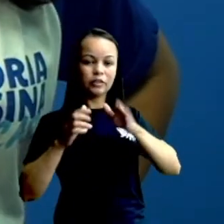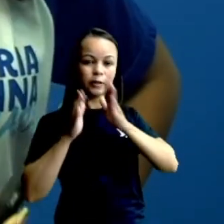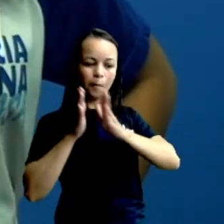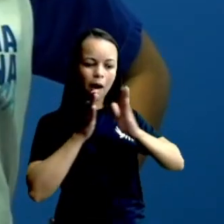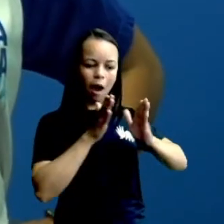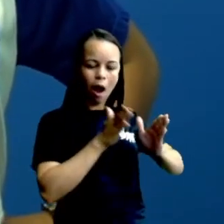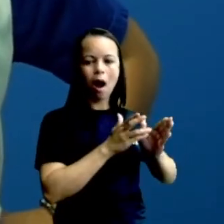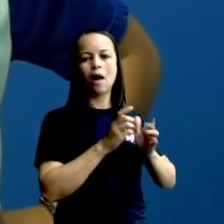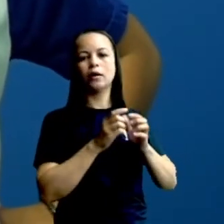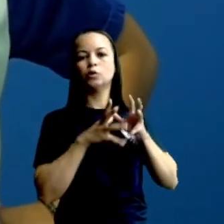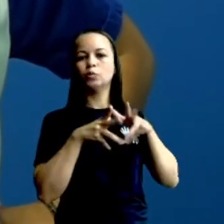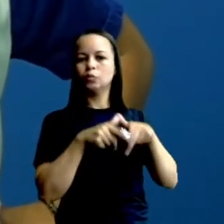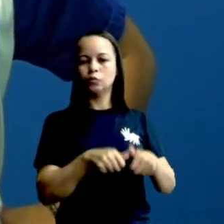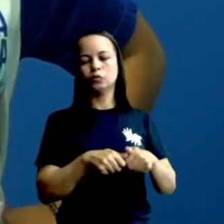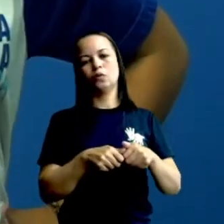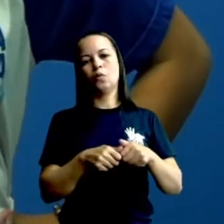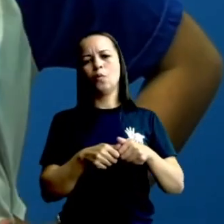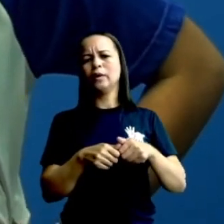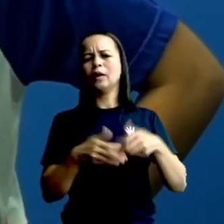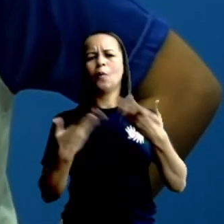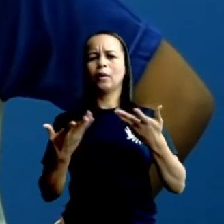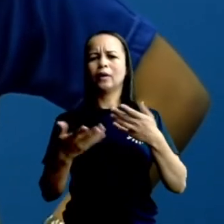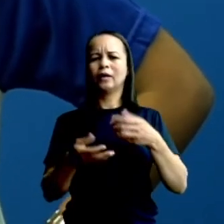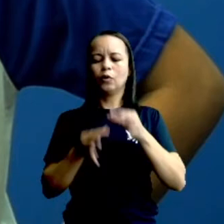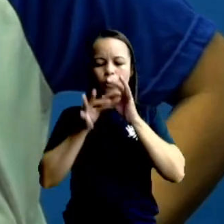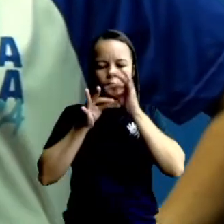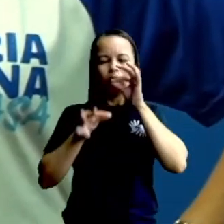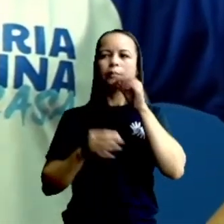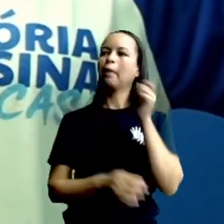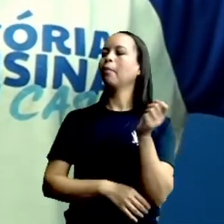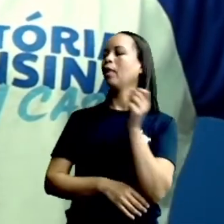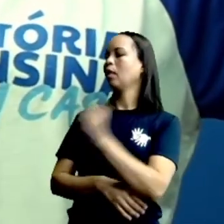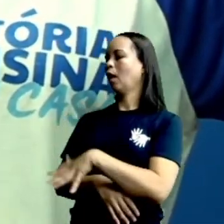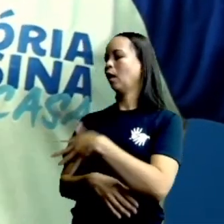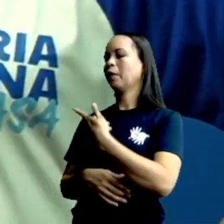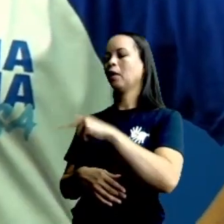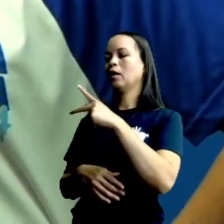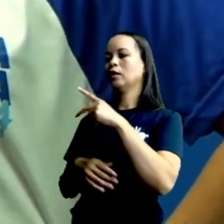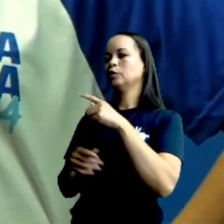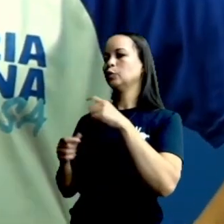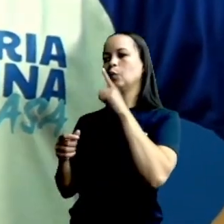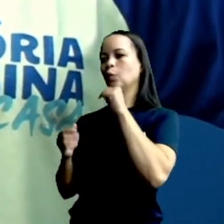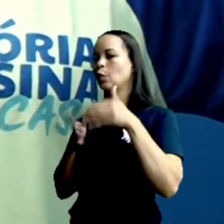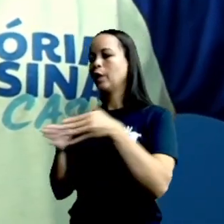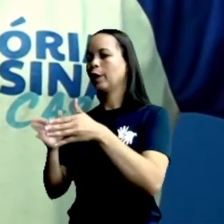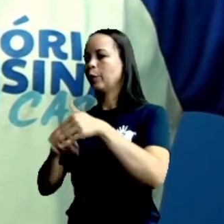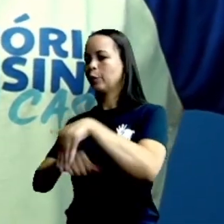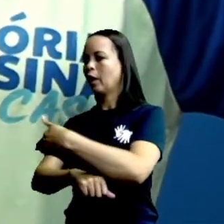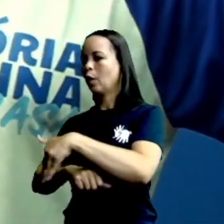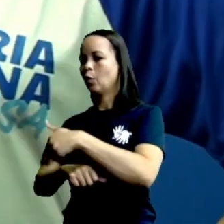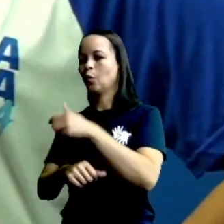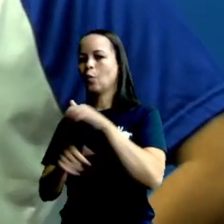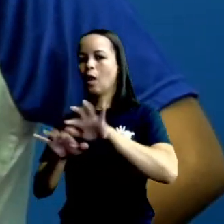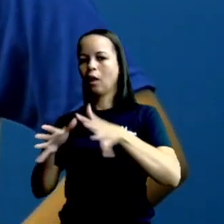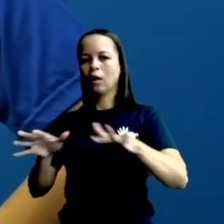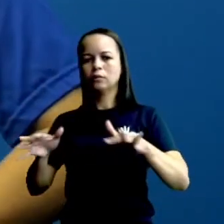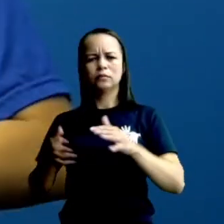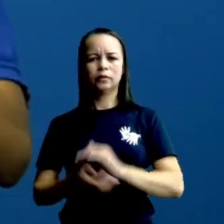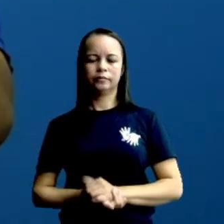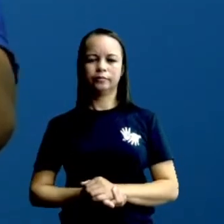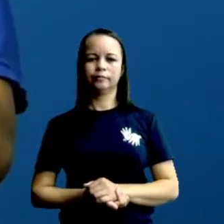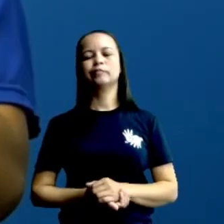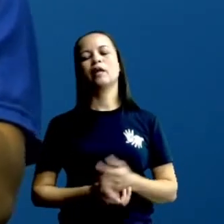do papel. Para que danado você vai jogar no rio? Jogar no mar? Você tá lá